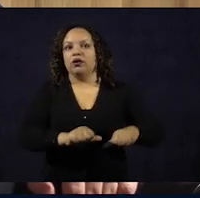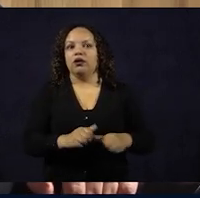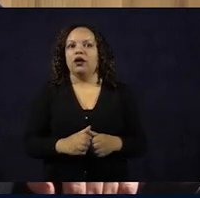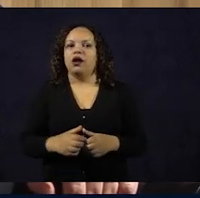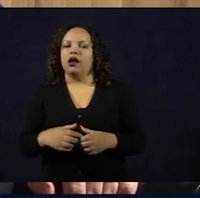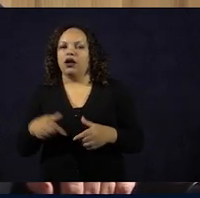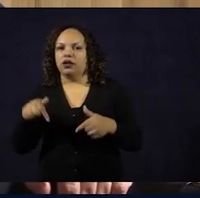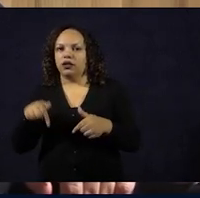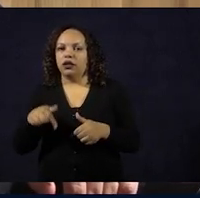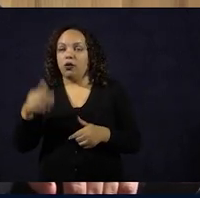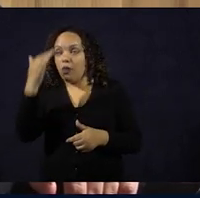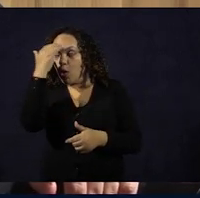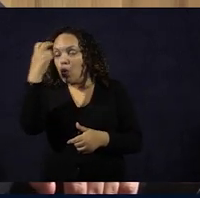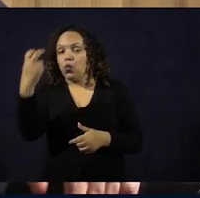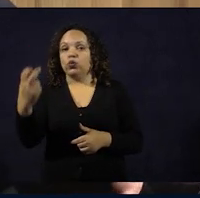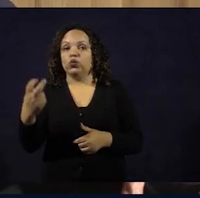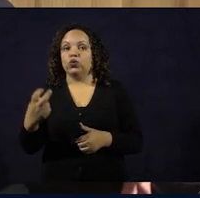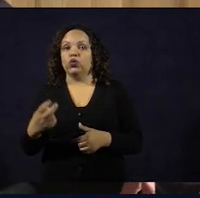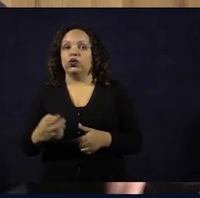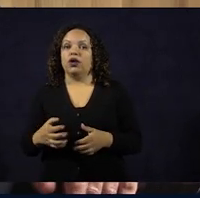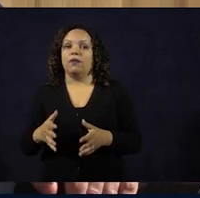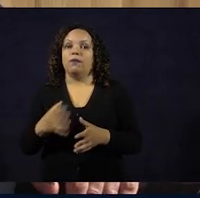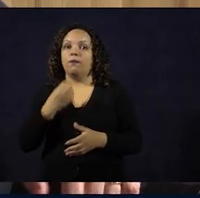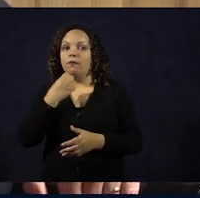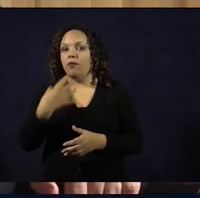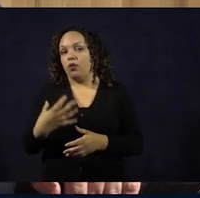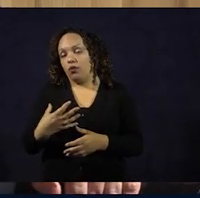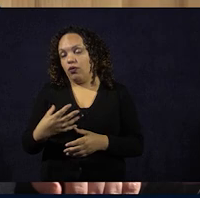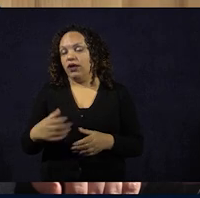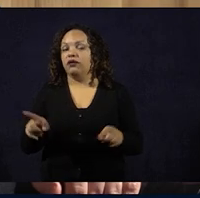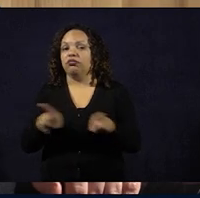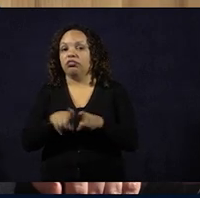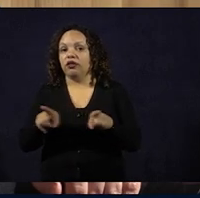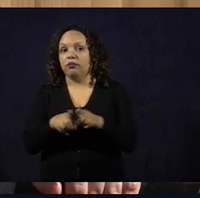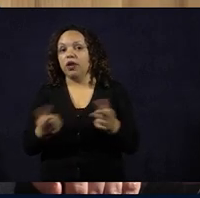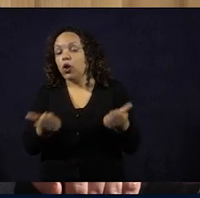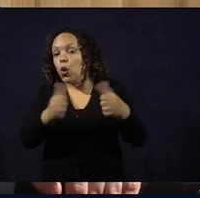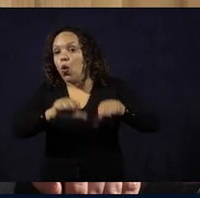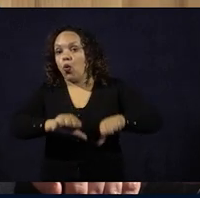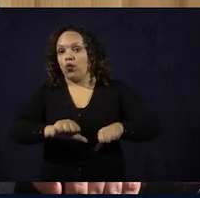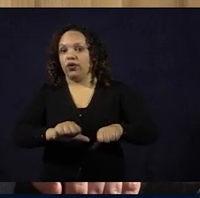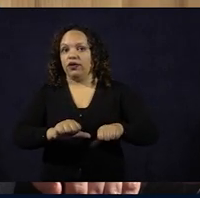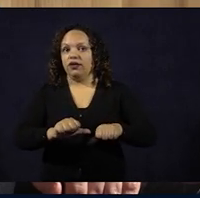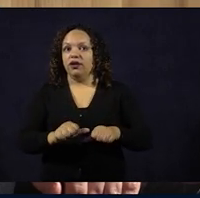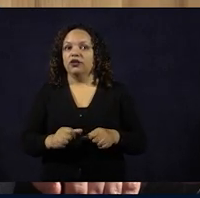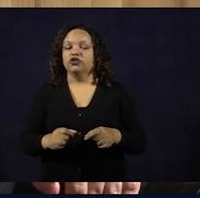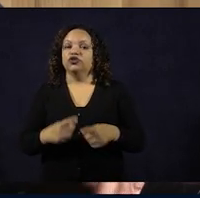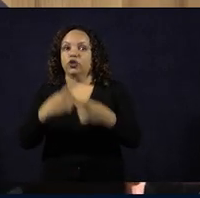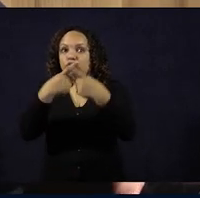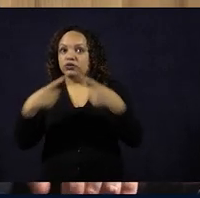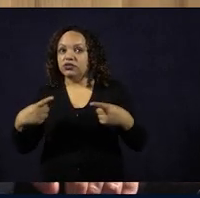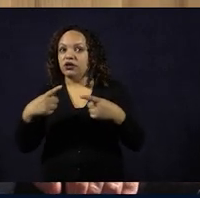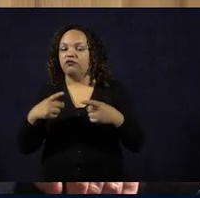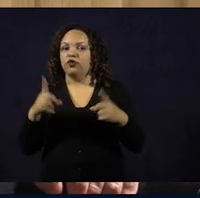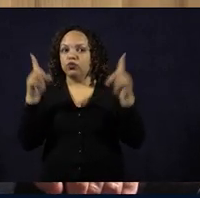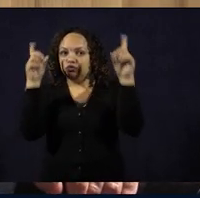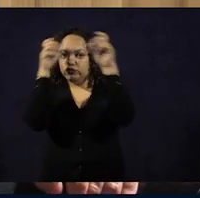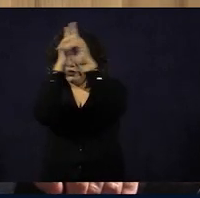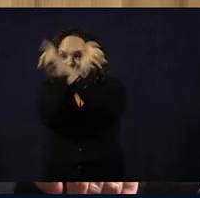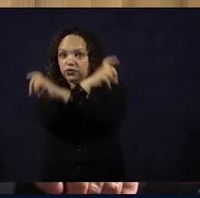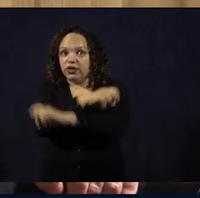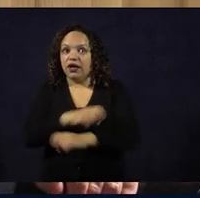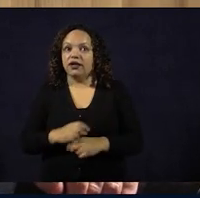a gente tem de como uma cultura muito eficiente não tem só coisas boas Mariana a gente tem alguns desafios iniciais primeiro Terra